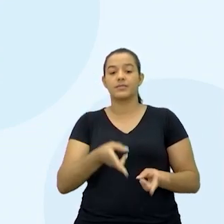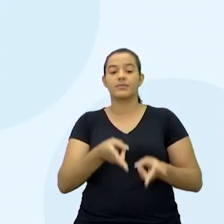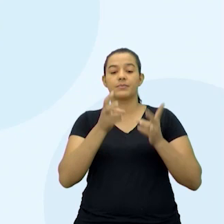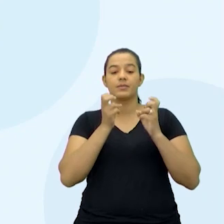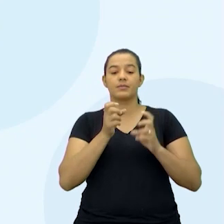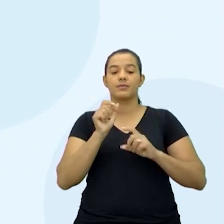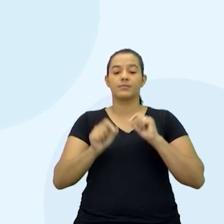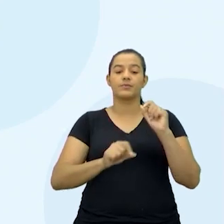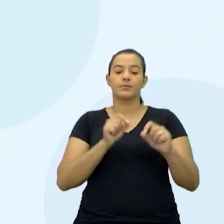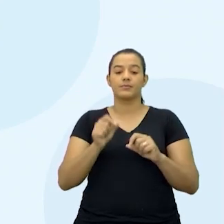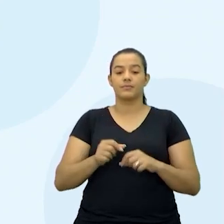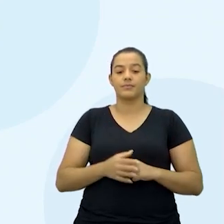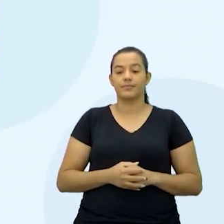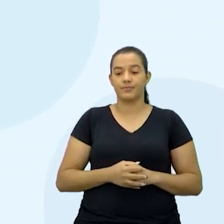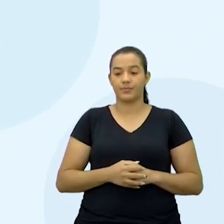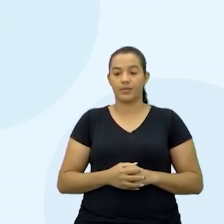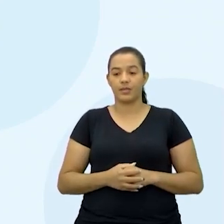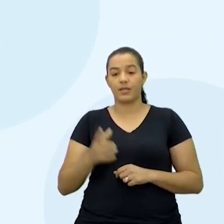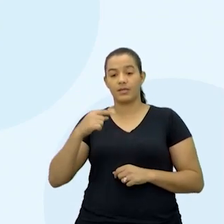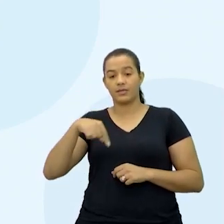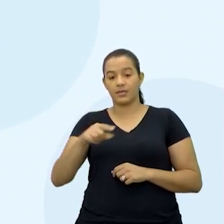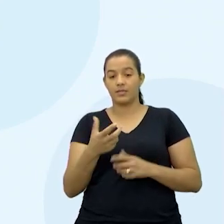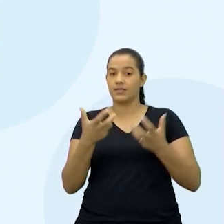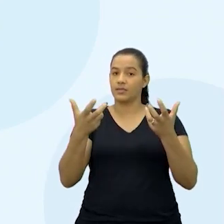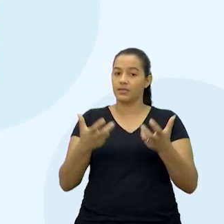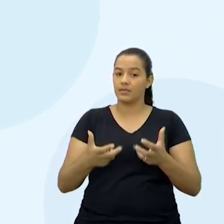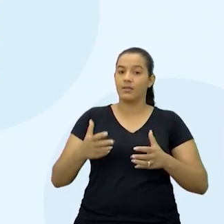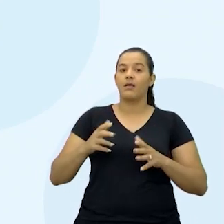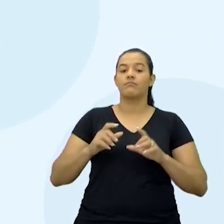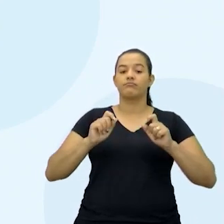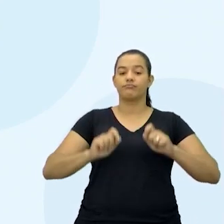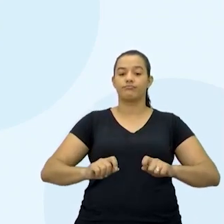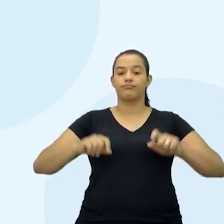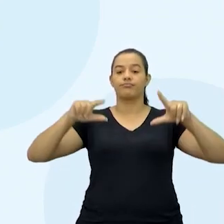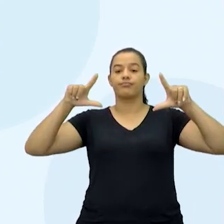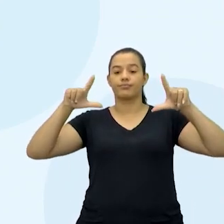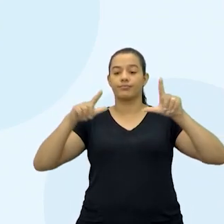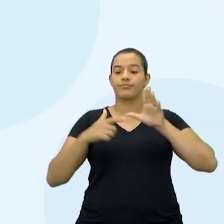que o jornal privilegiou algo que não